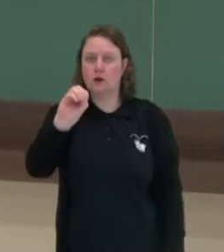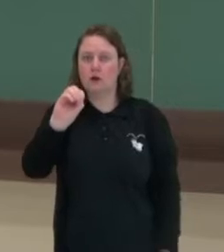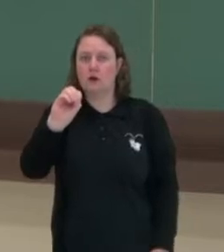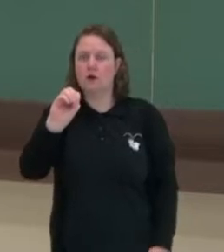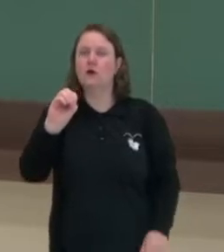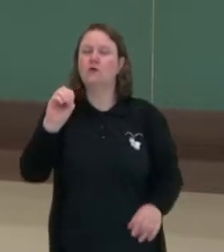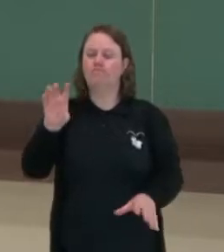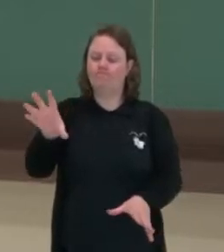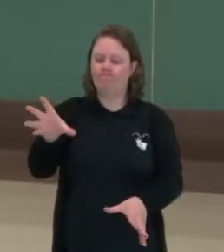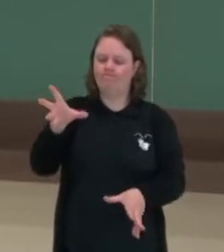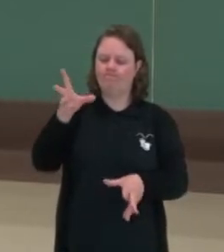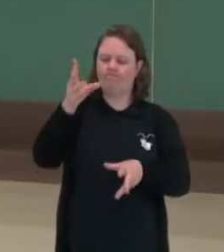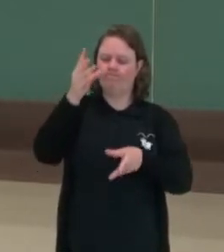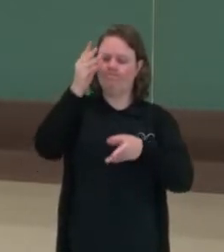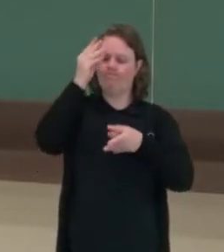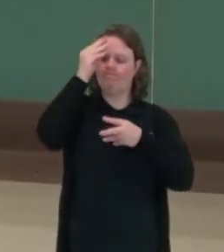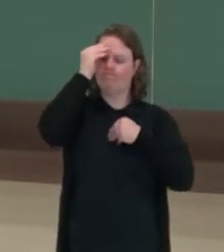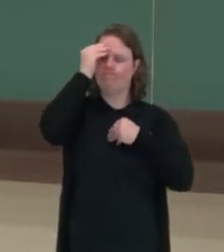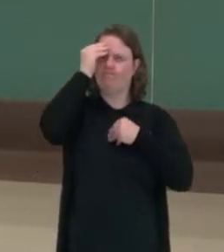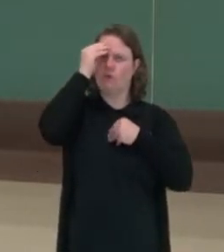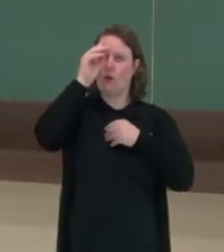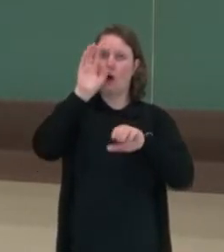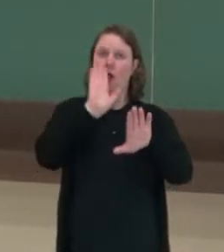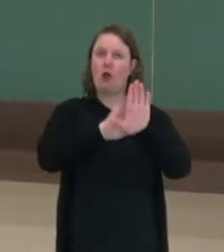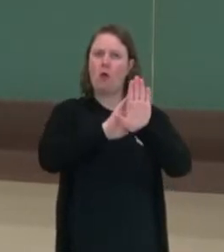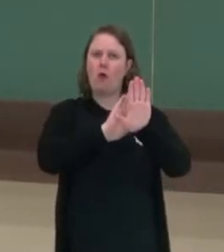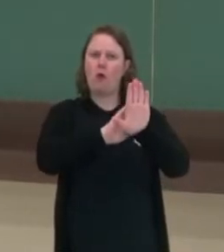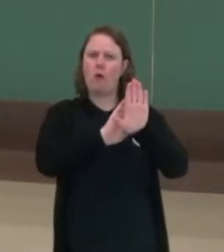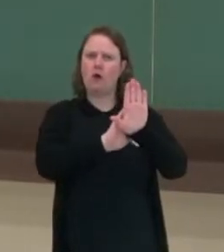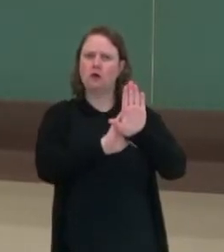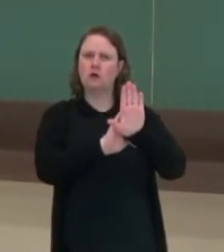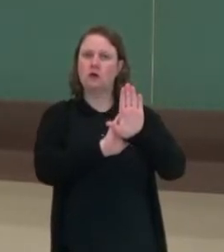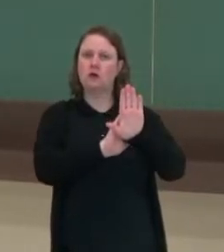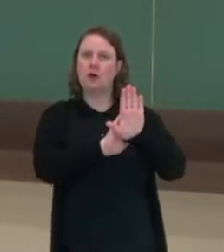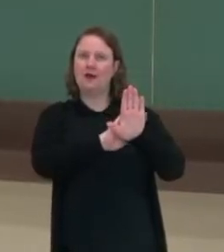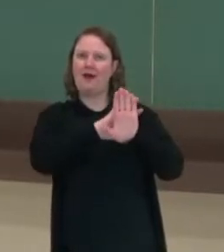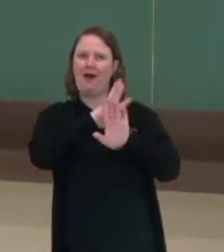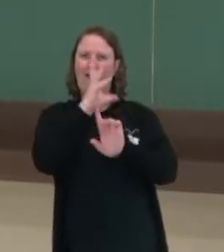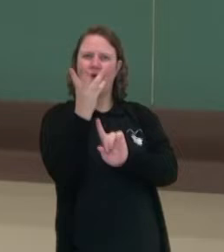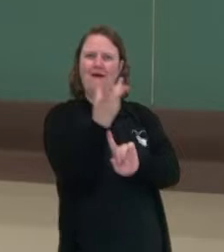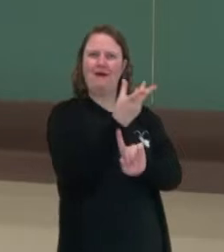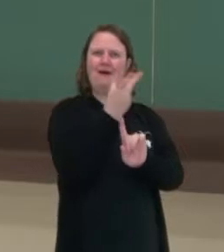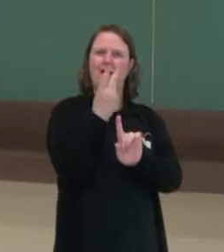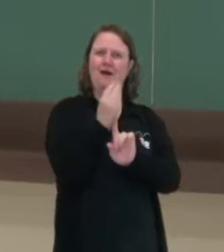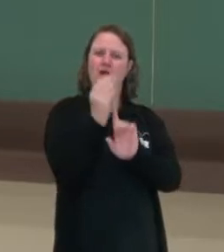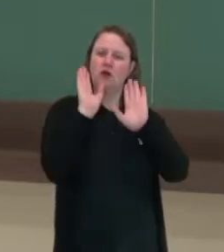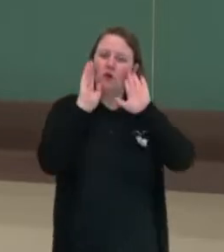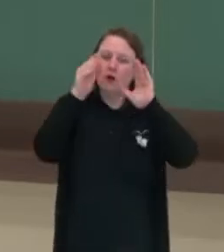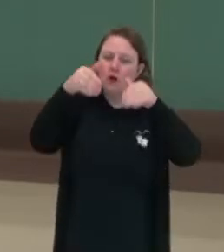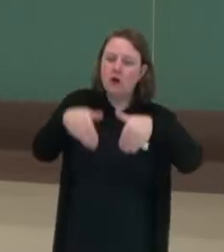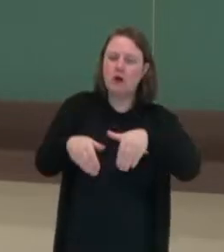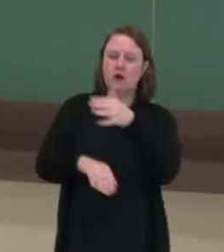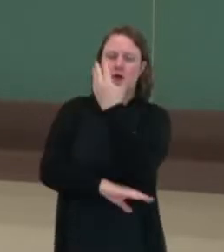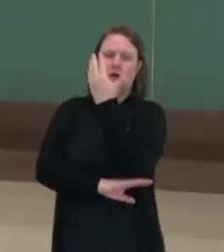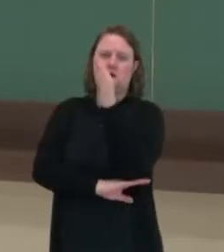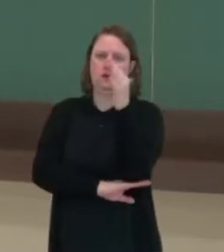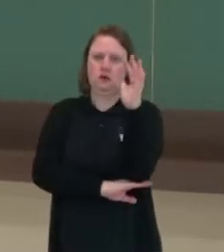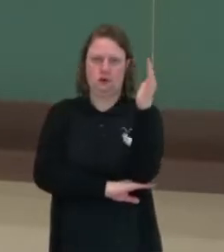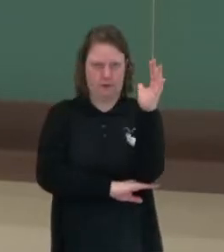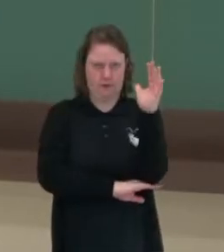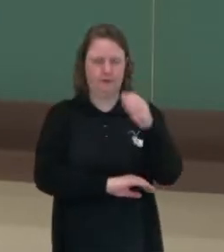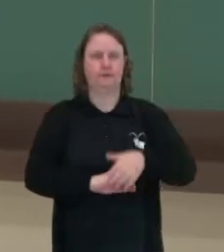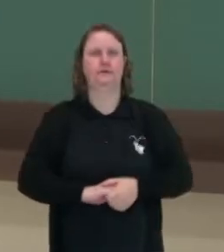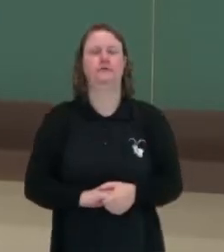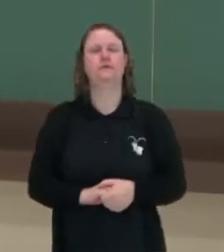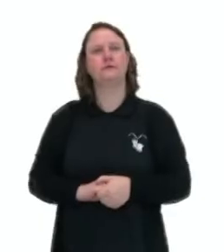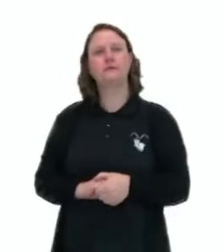vão se apropriar da ideia da Land Art para nos propor uma reflexão que vai muito além de só observar a